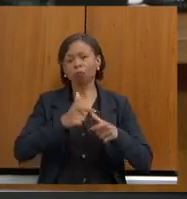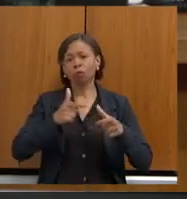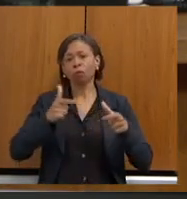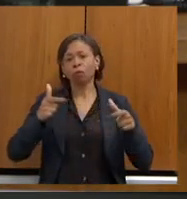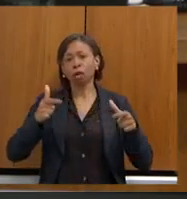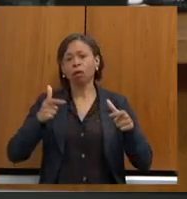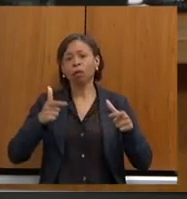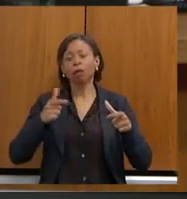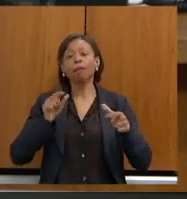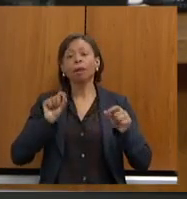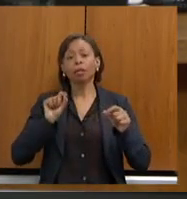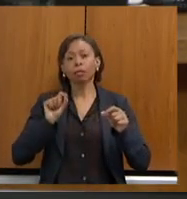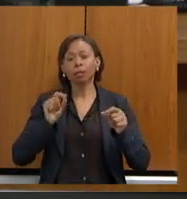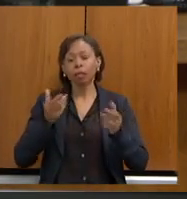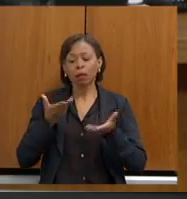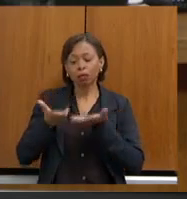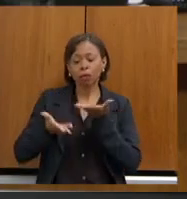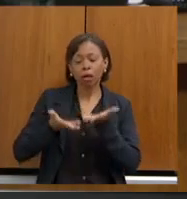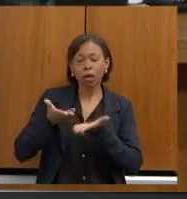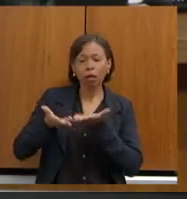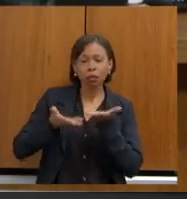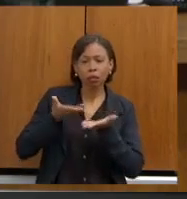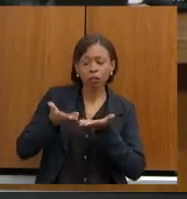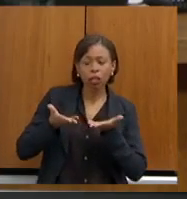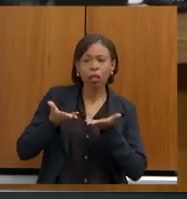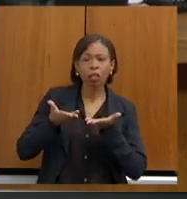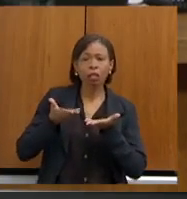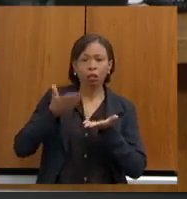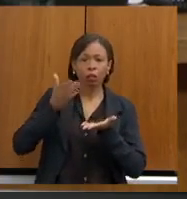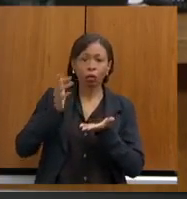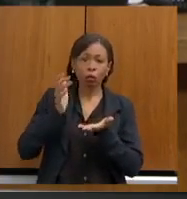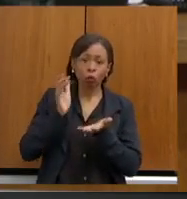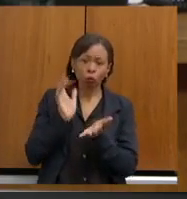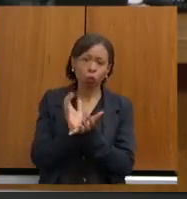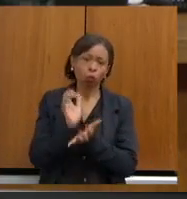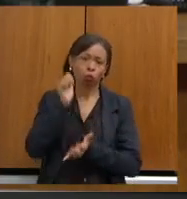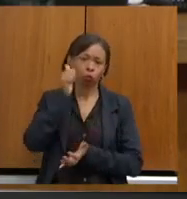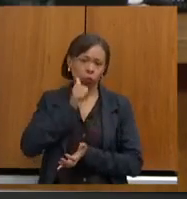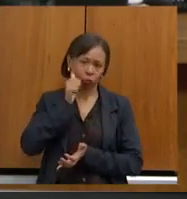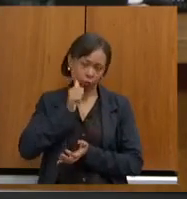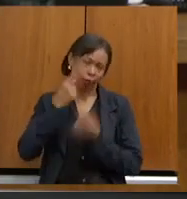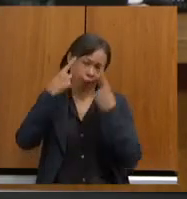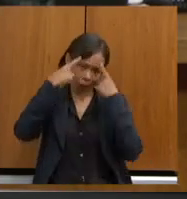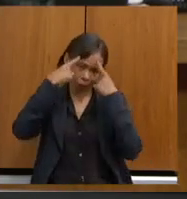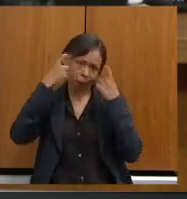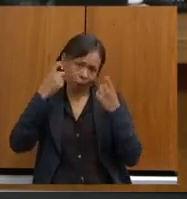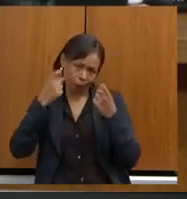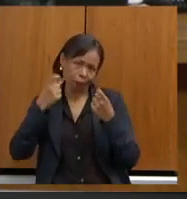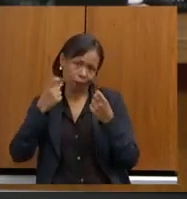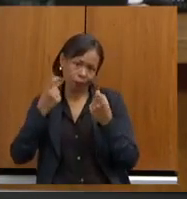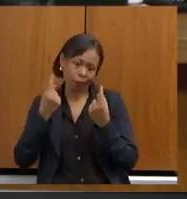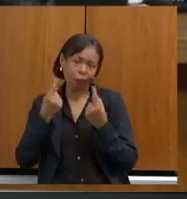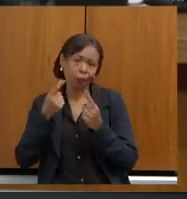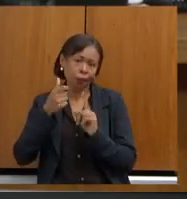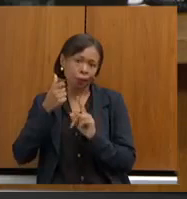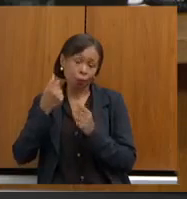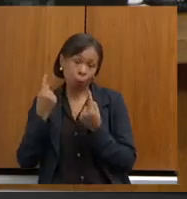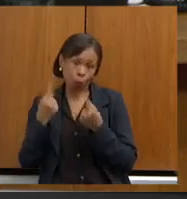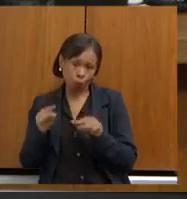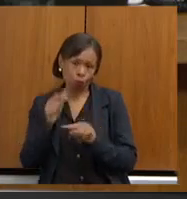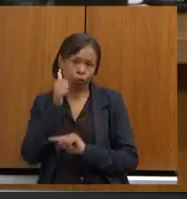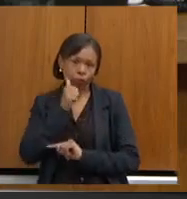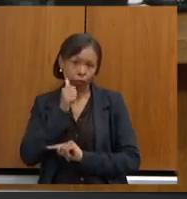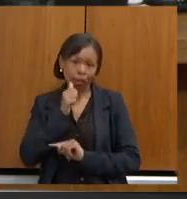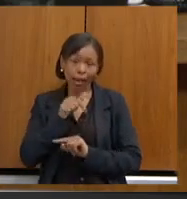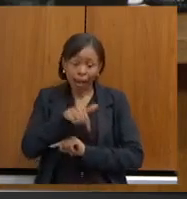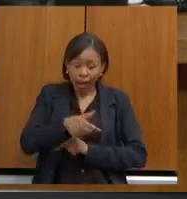que envolvam a que vou uma mulher que envolva violência doméstica por enquanto nesse primeiro momento não